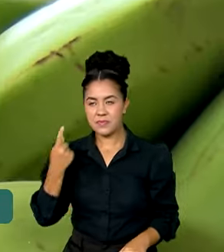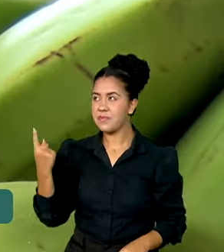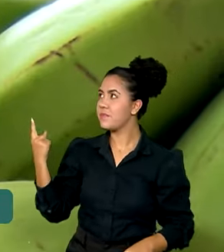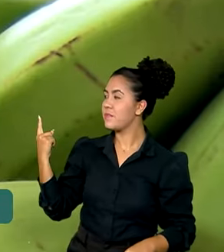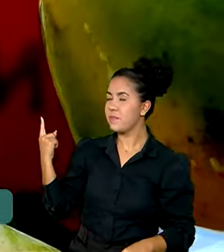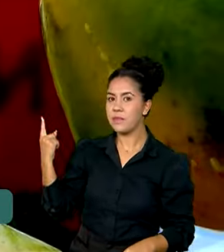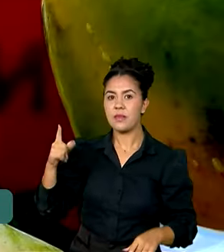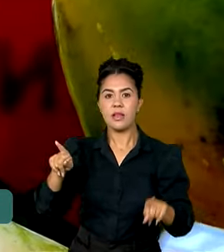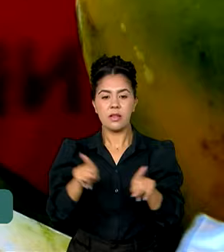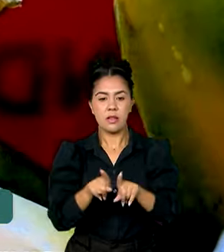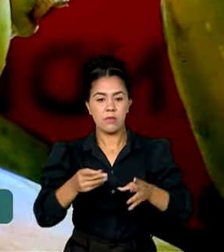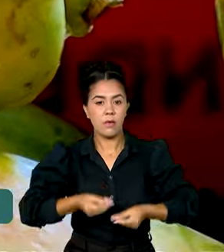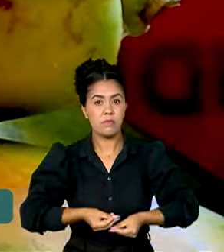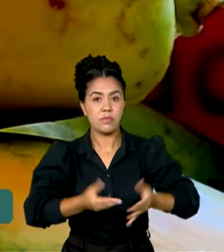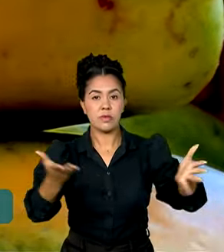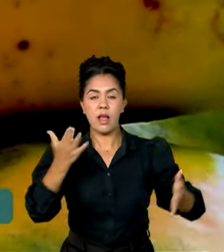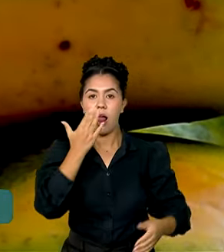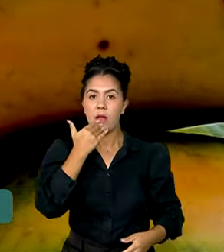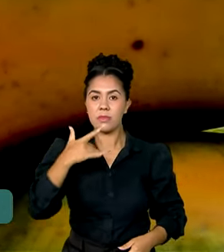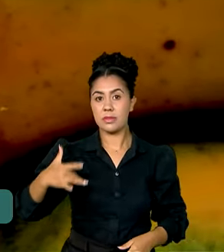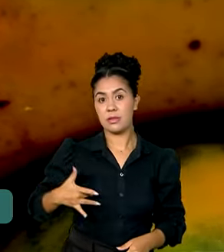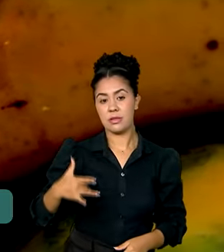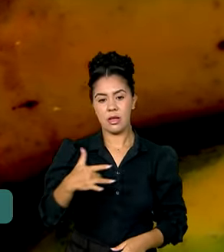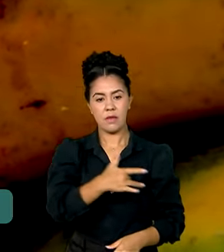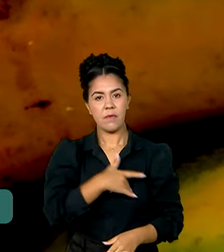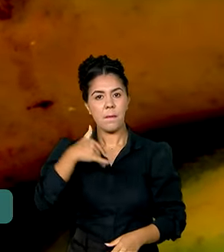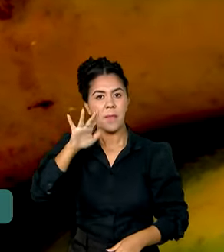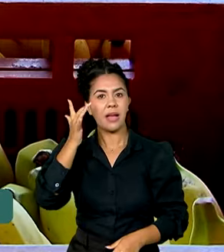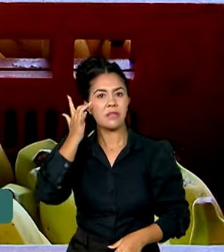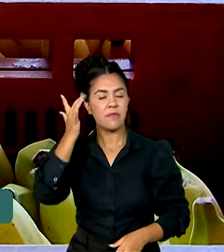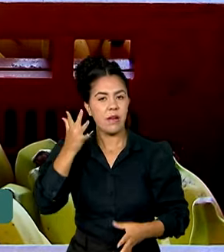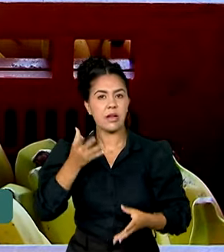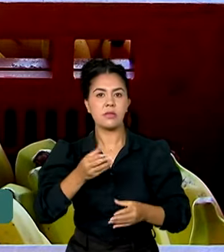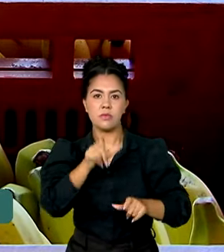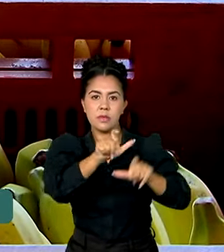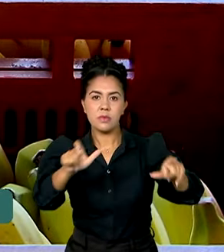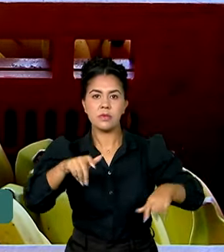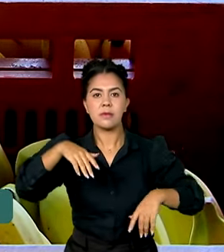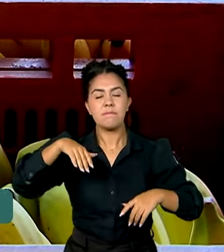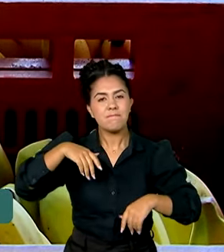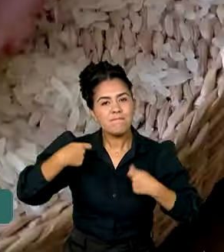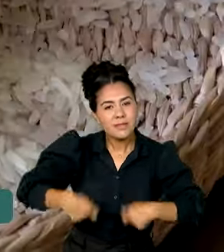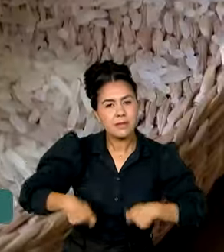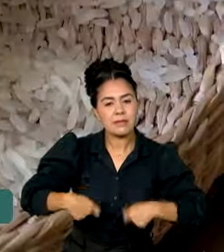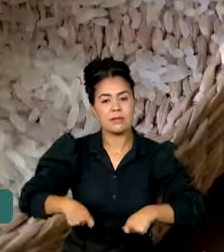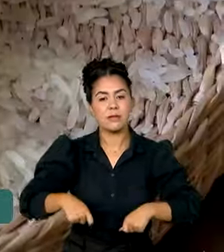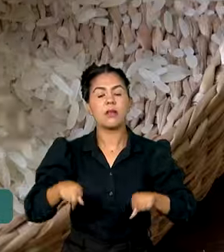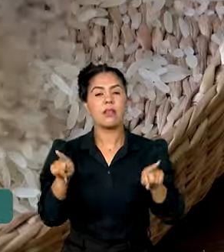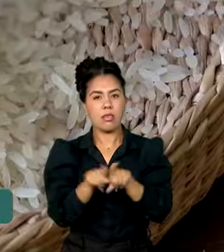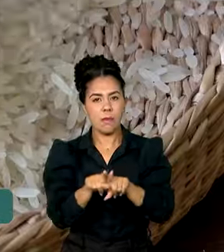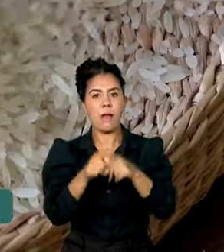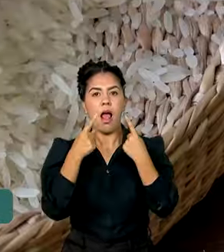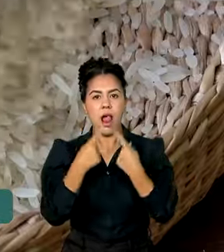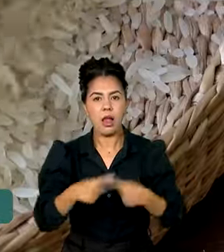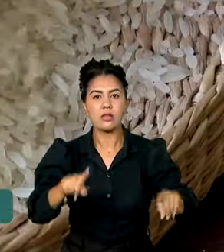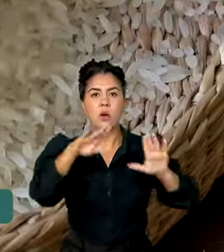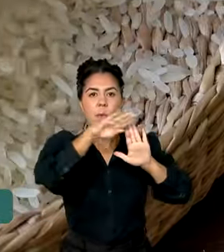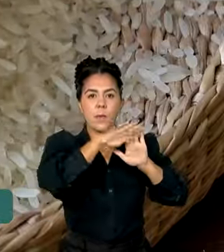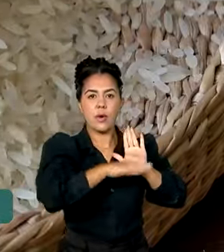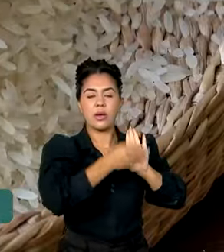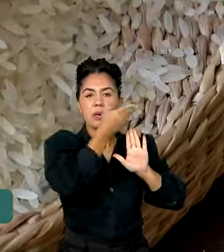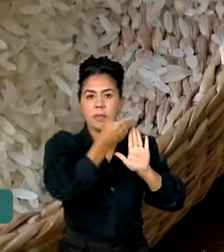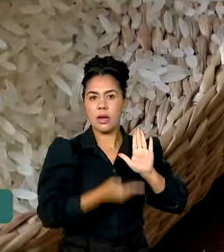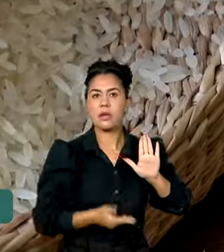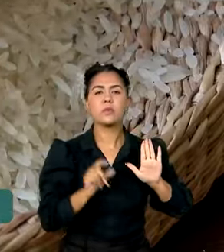a alimentos frescos e saudáveis seja facilitado para quem mais precisa Além disso foi lançado o programa arroz da